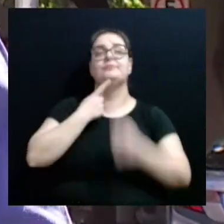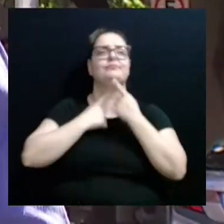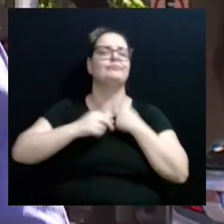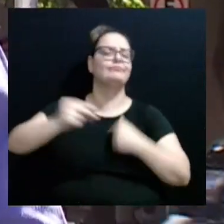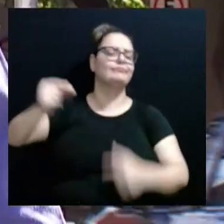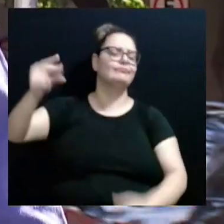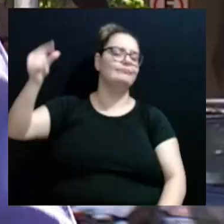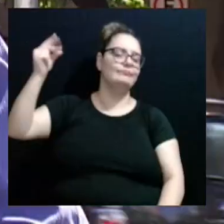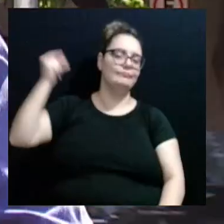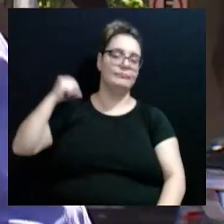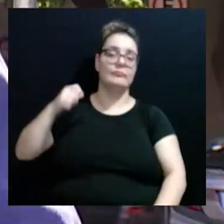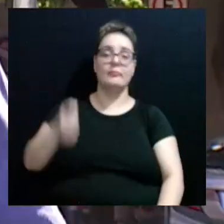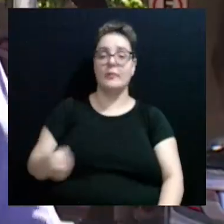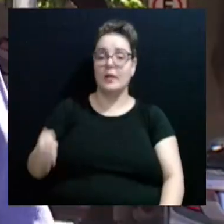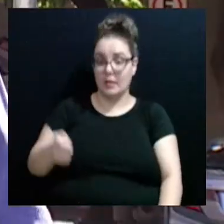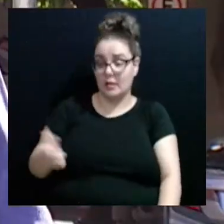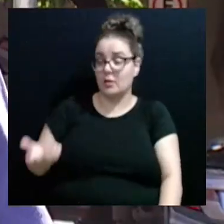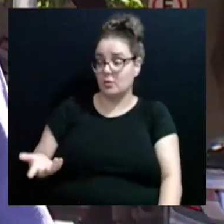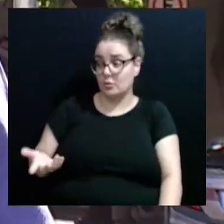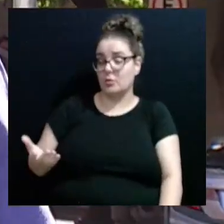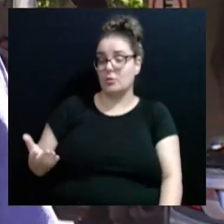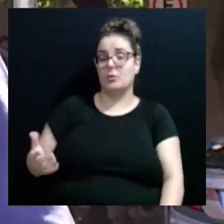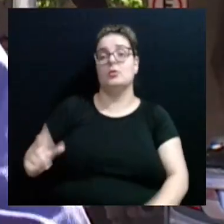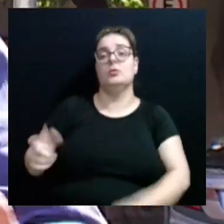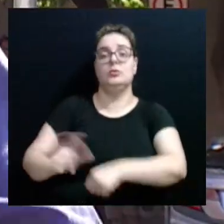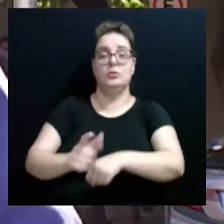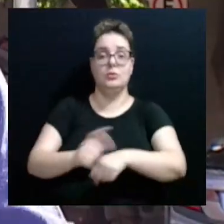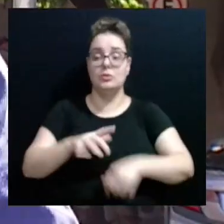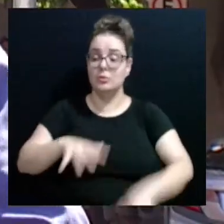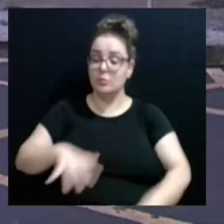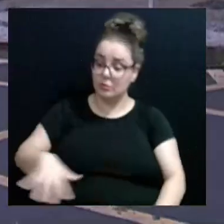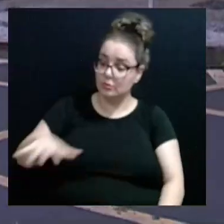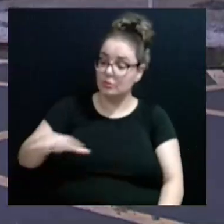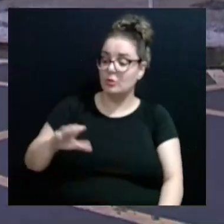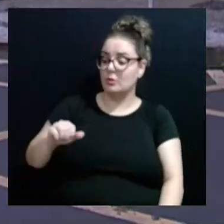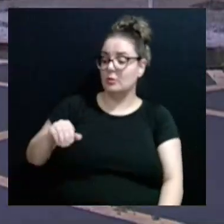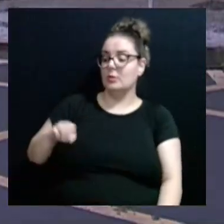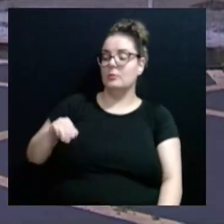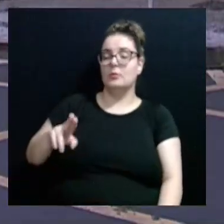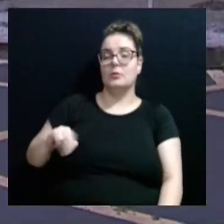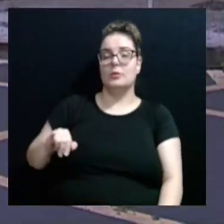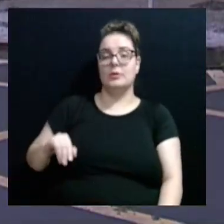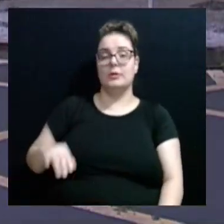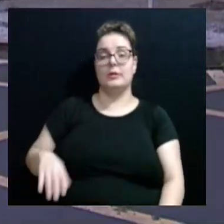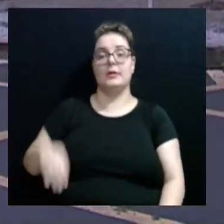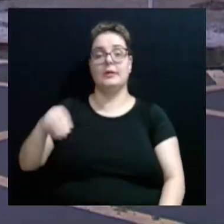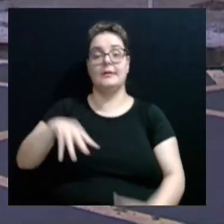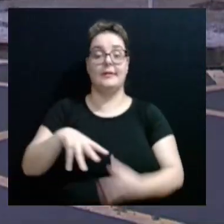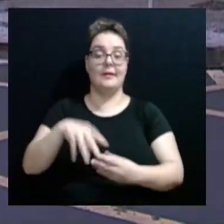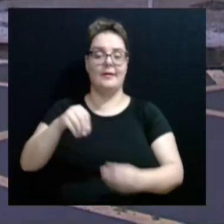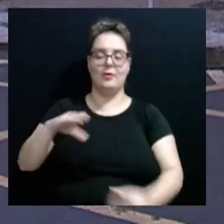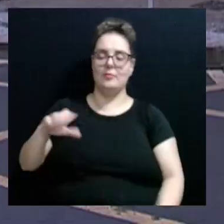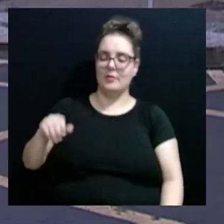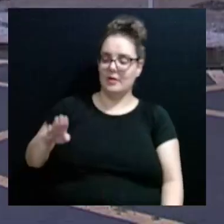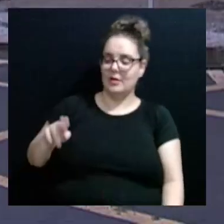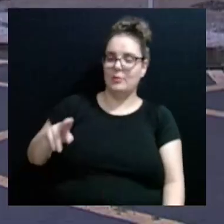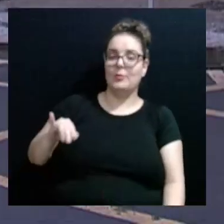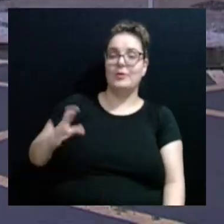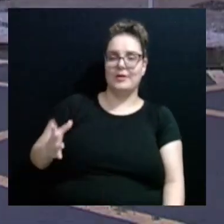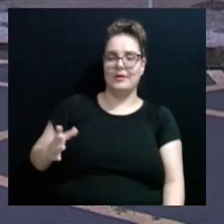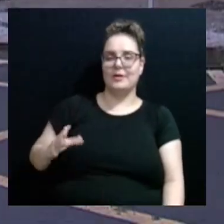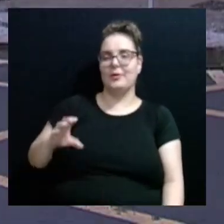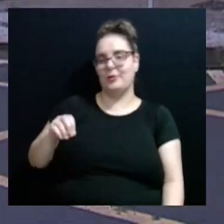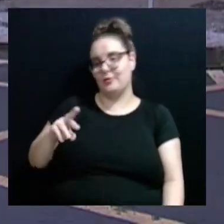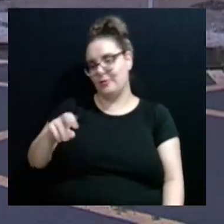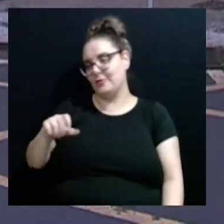Associação de comerciantes daqui da região do Cambuí. Nós estamos aqui no coração do Cambuí, né, Coronel Silva Teles, nesse trecho que você bem